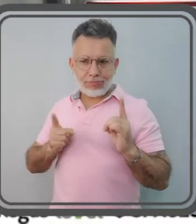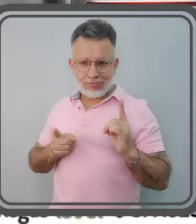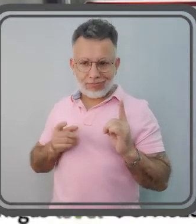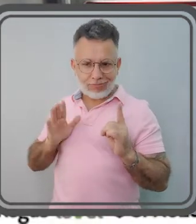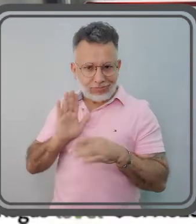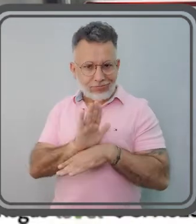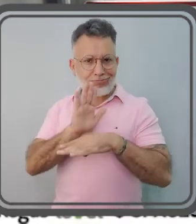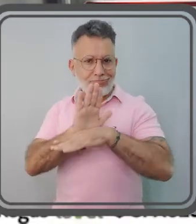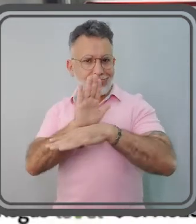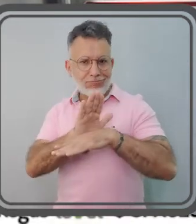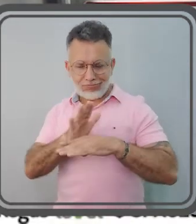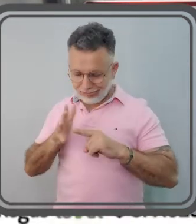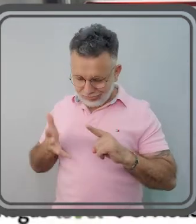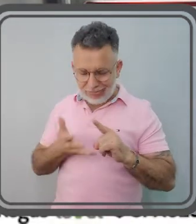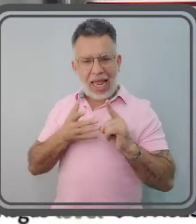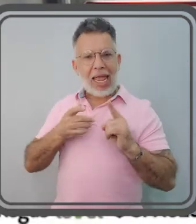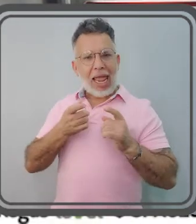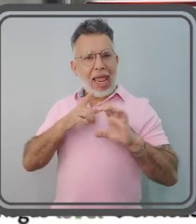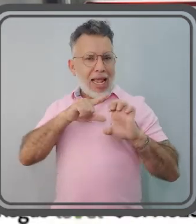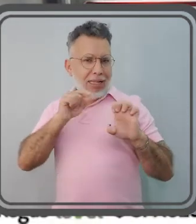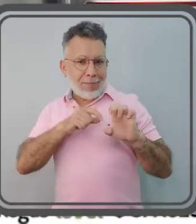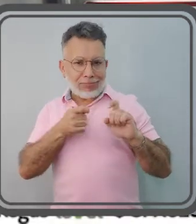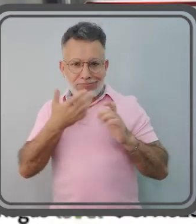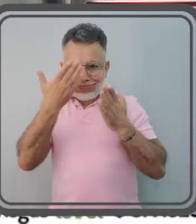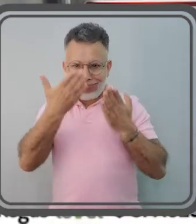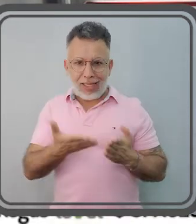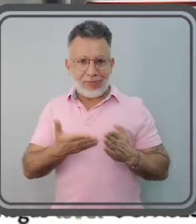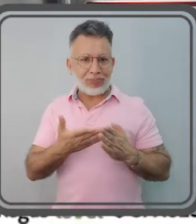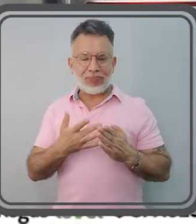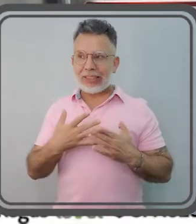essa centelha aí que tem dentro de você como empreendedor?